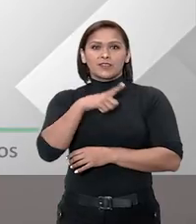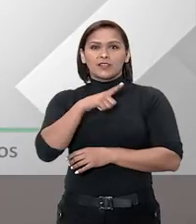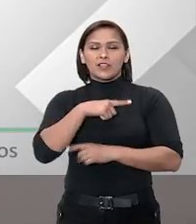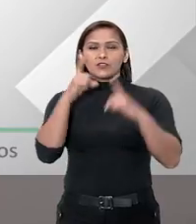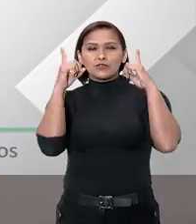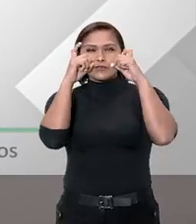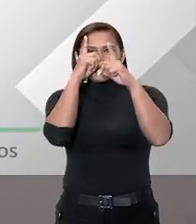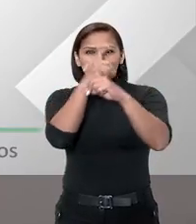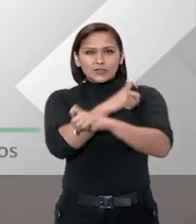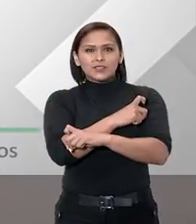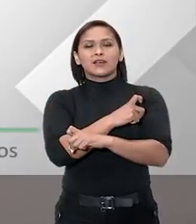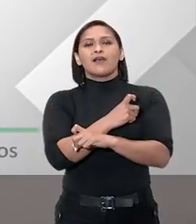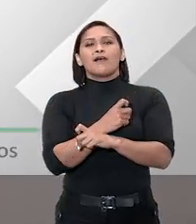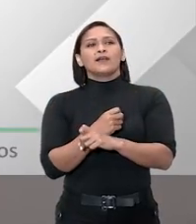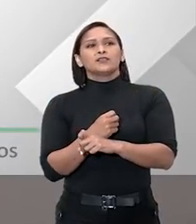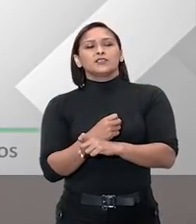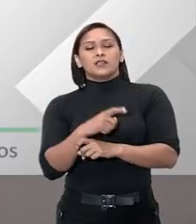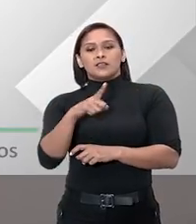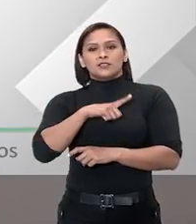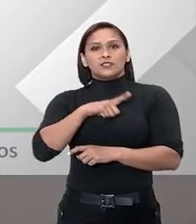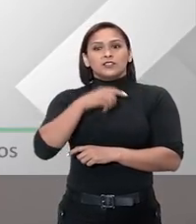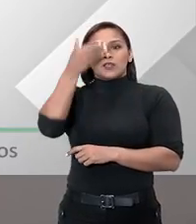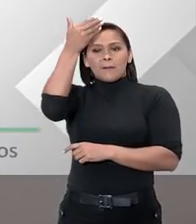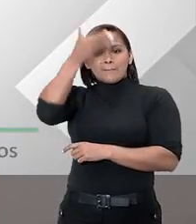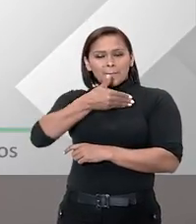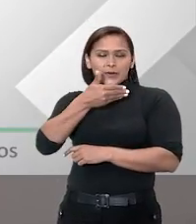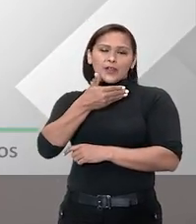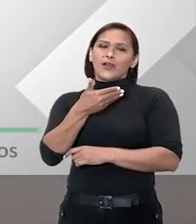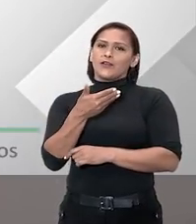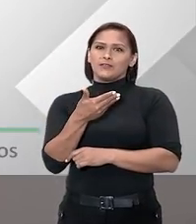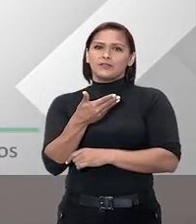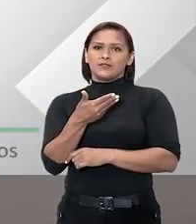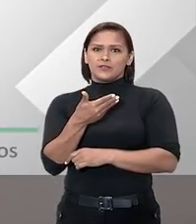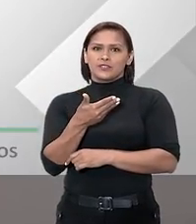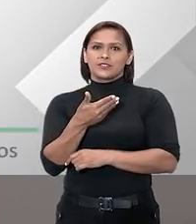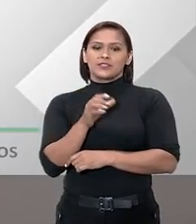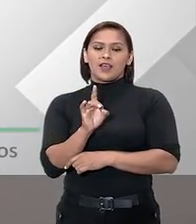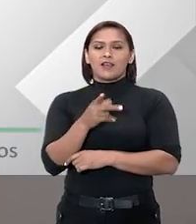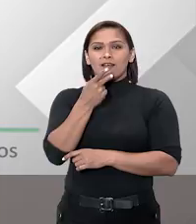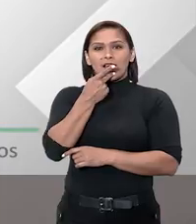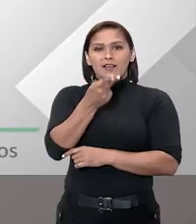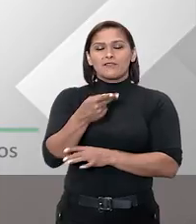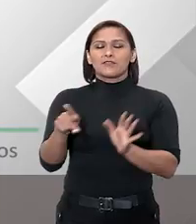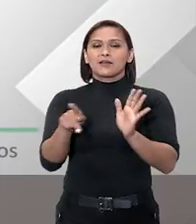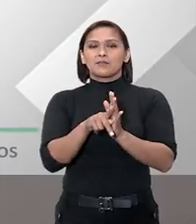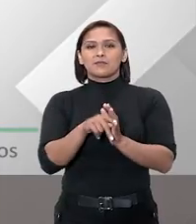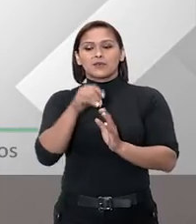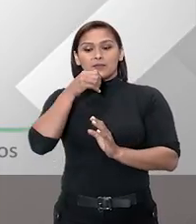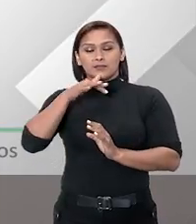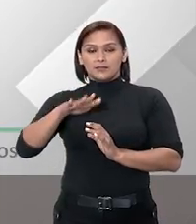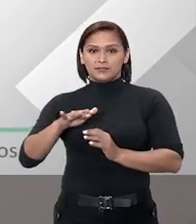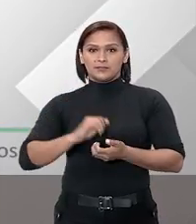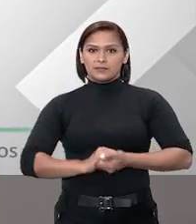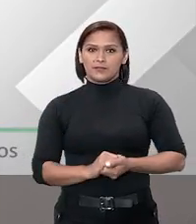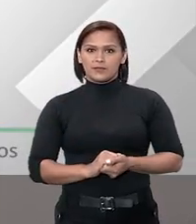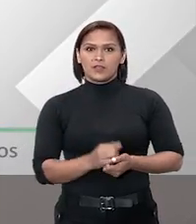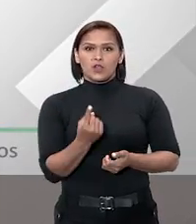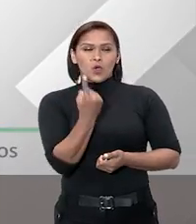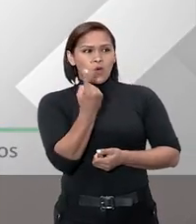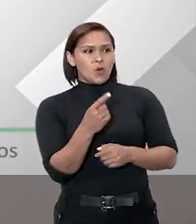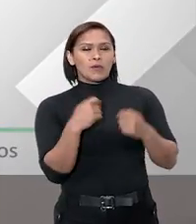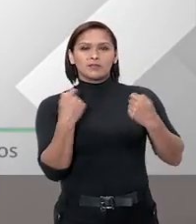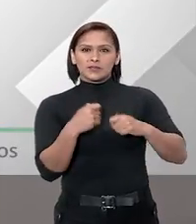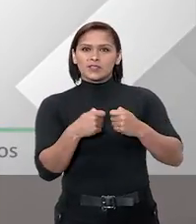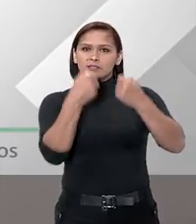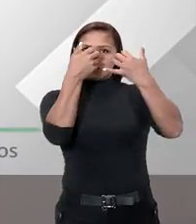uma dificuldade muito grande de obter elementos de provas, além da fala da própria criança. Uma coisa há de